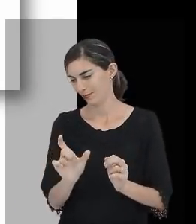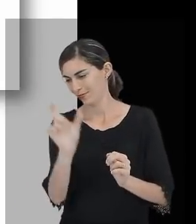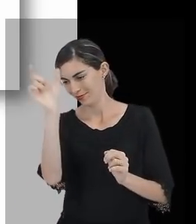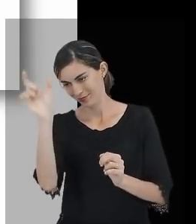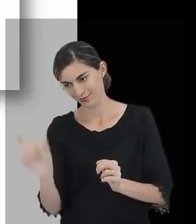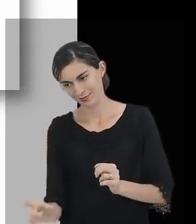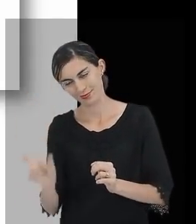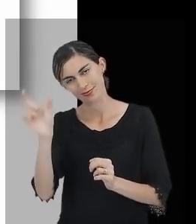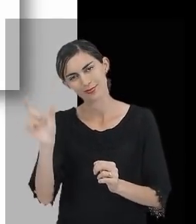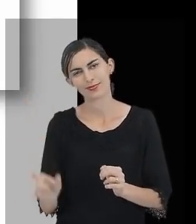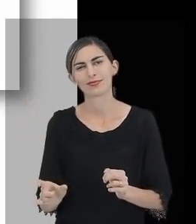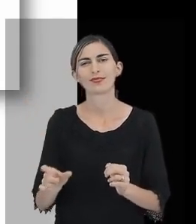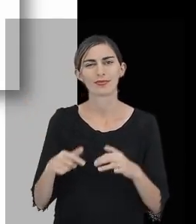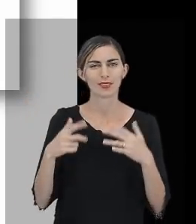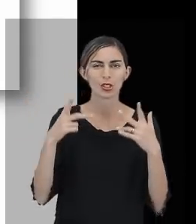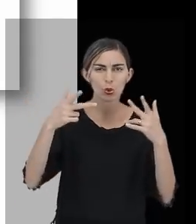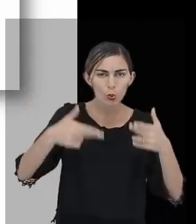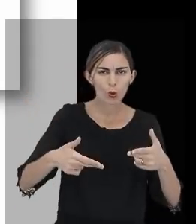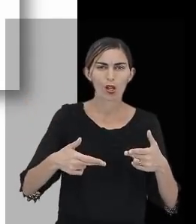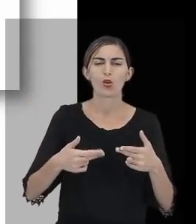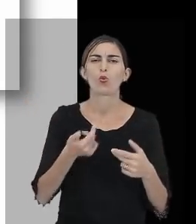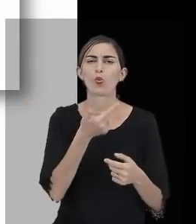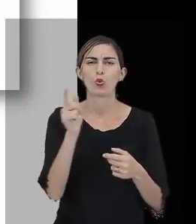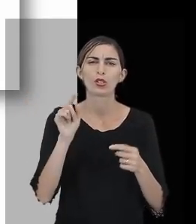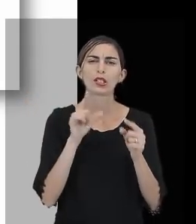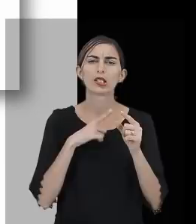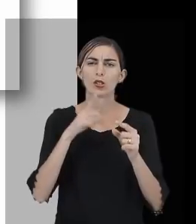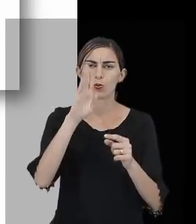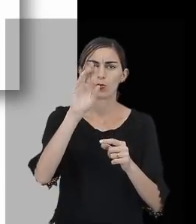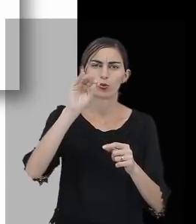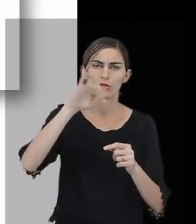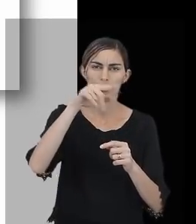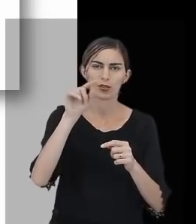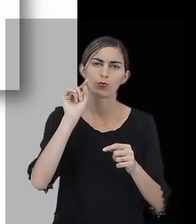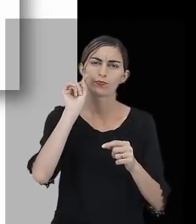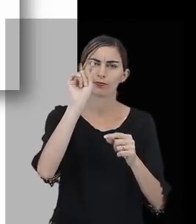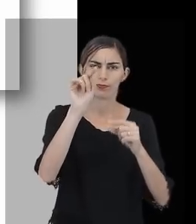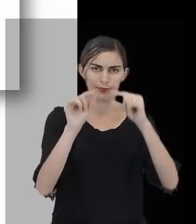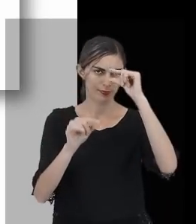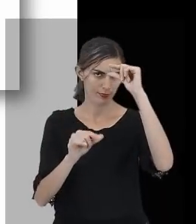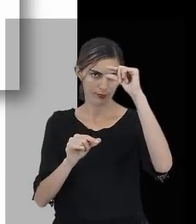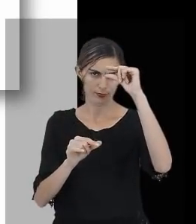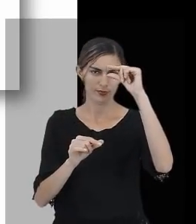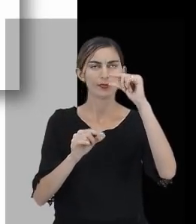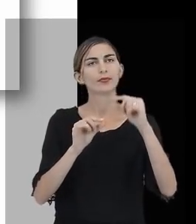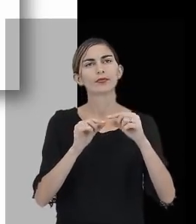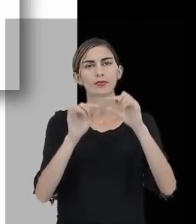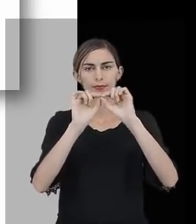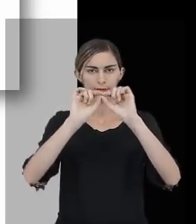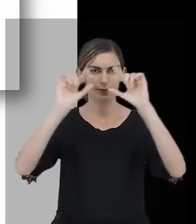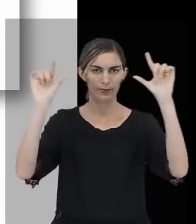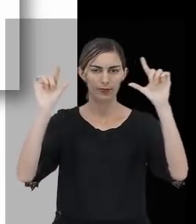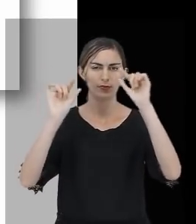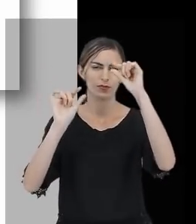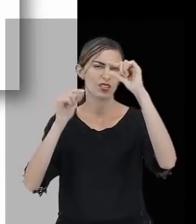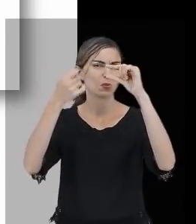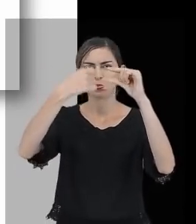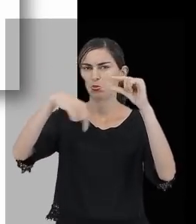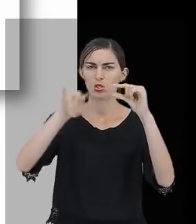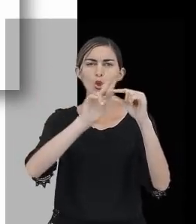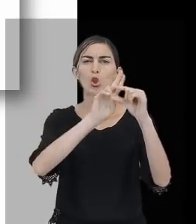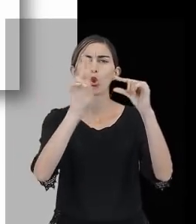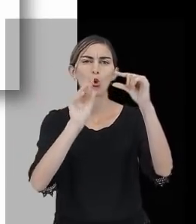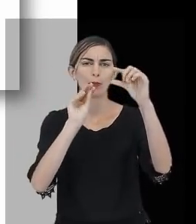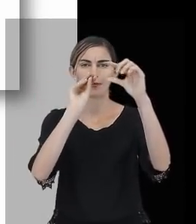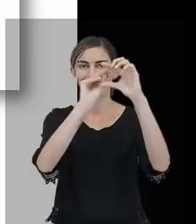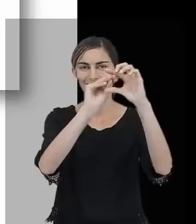edit text, que o nome dele é name. Da mesma forma, a gente também tem um botão. O nome desse botão ele não precisa colocar um